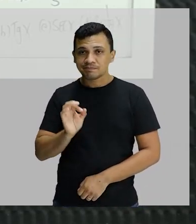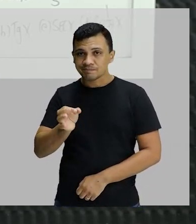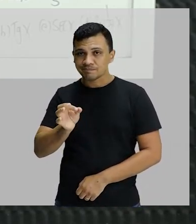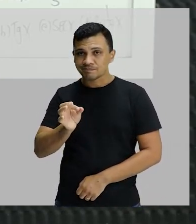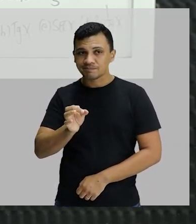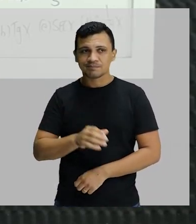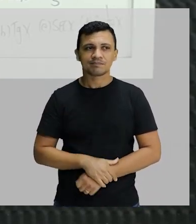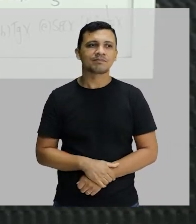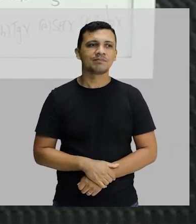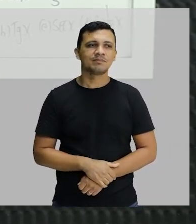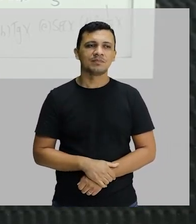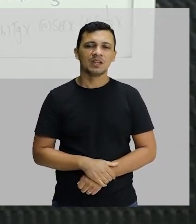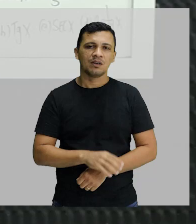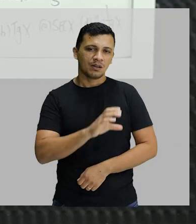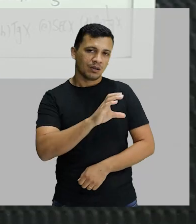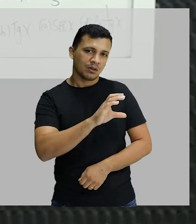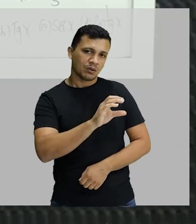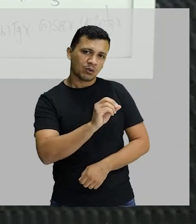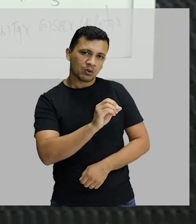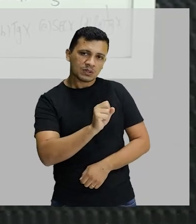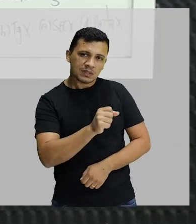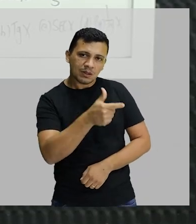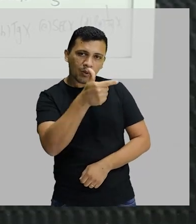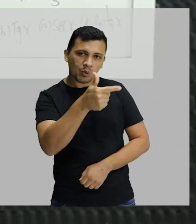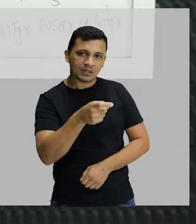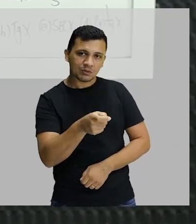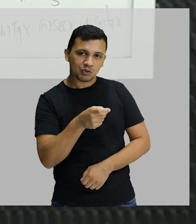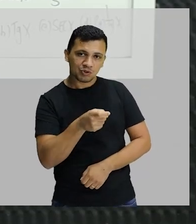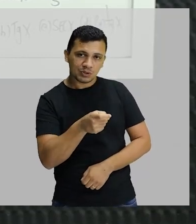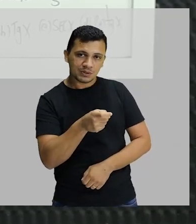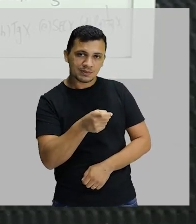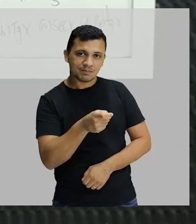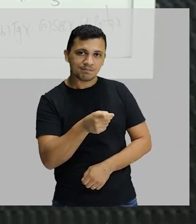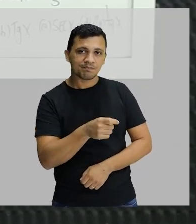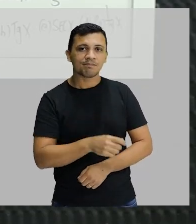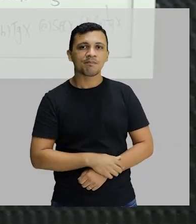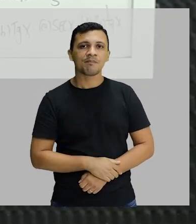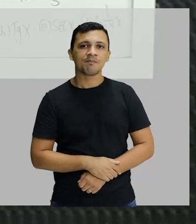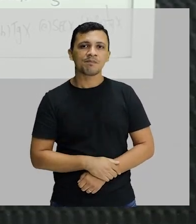Certo? Então, eu vou ter que o cosseno ao quadrado de x...